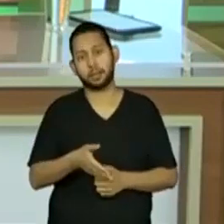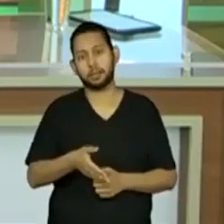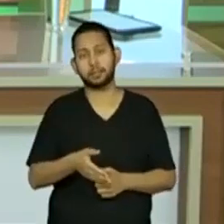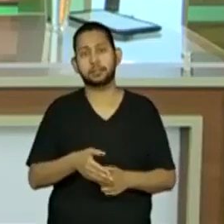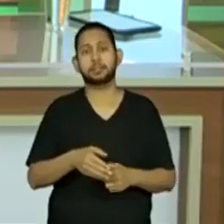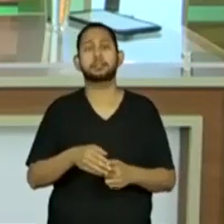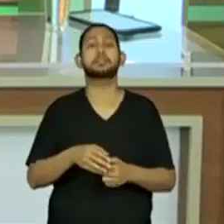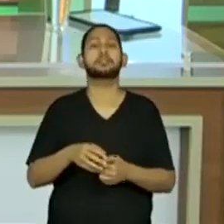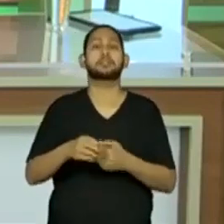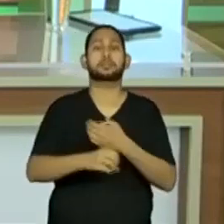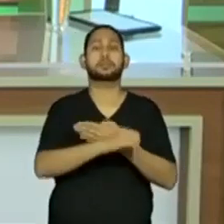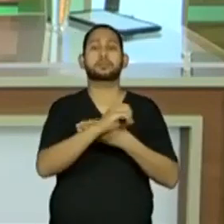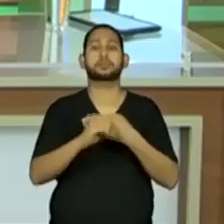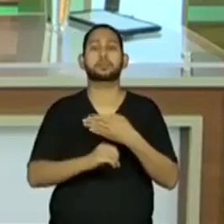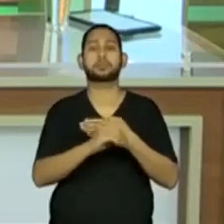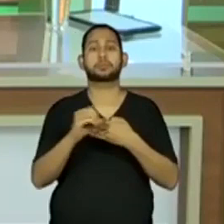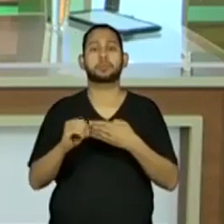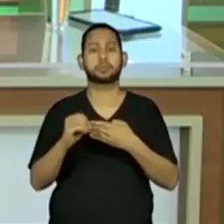de Mídias